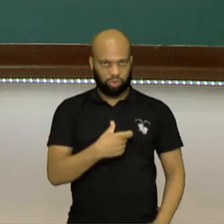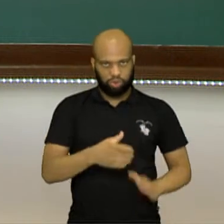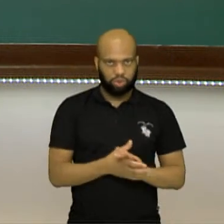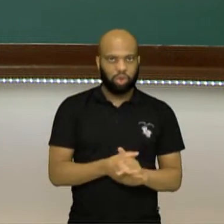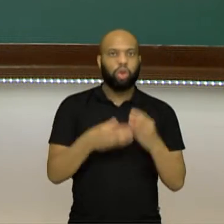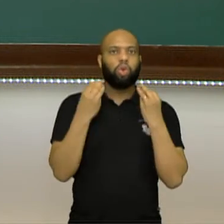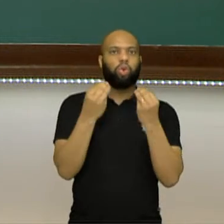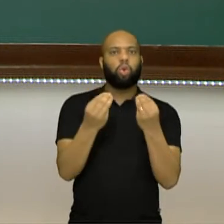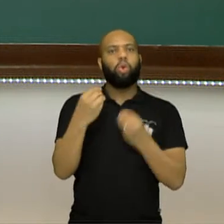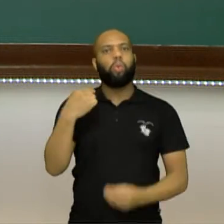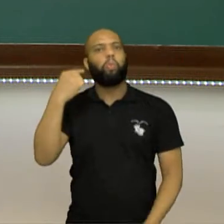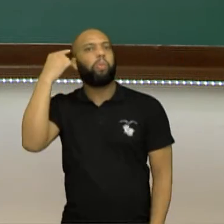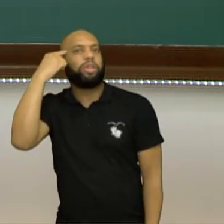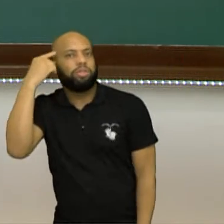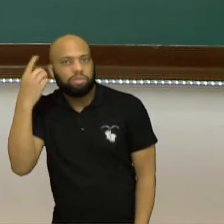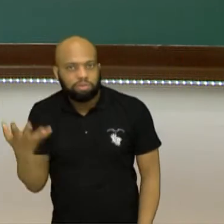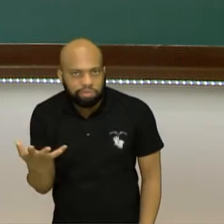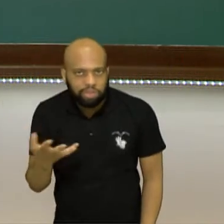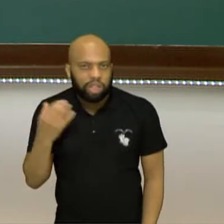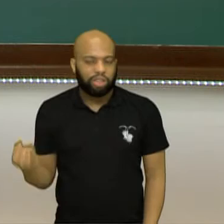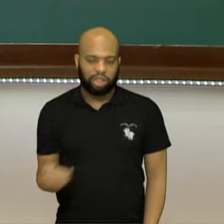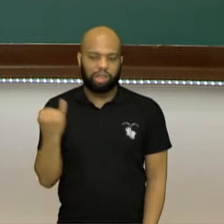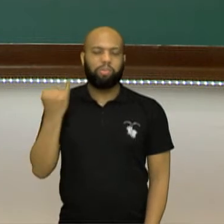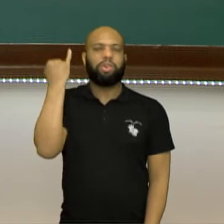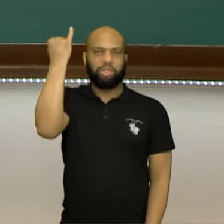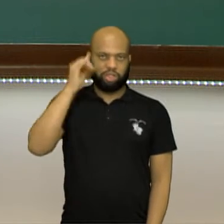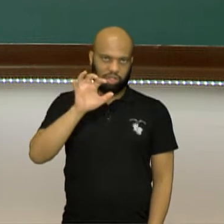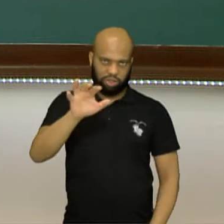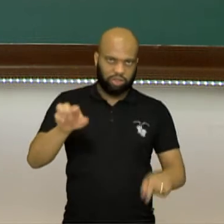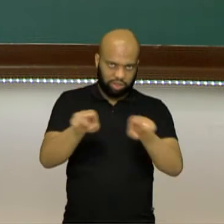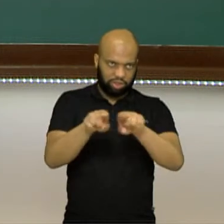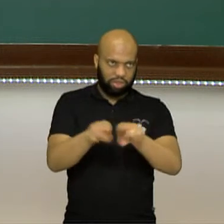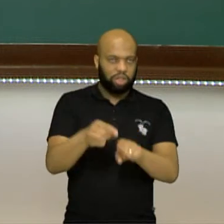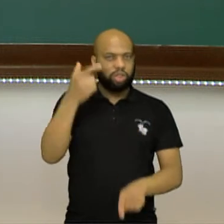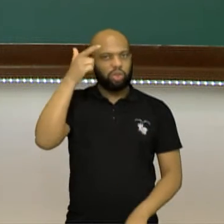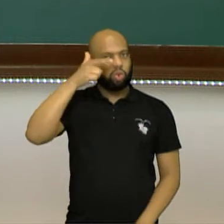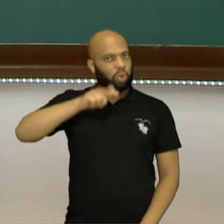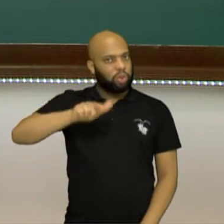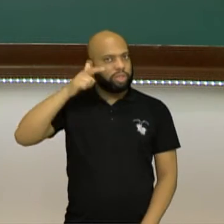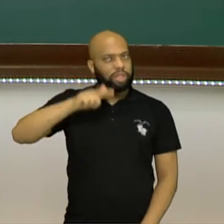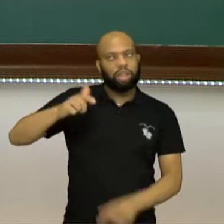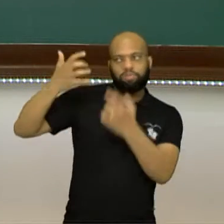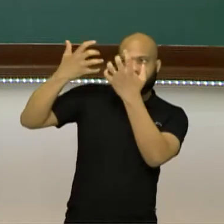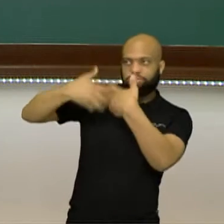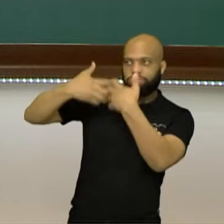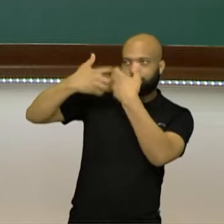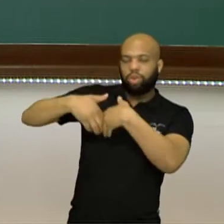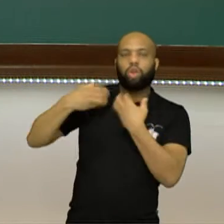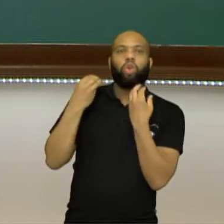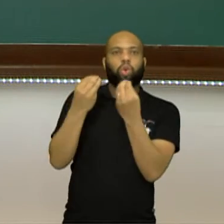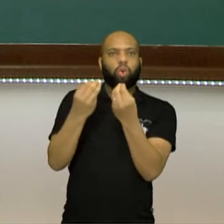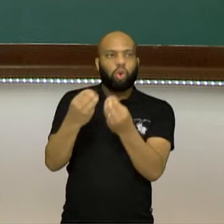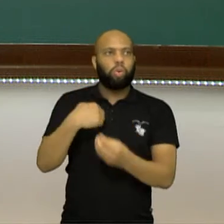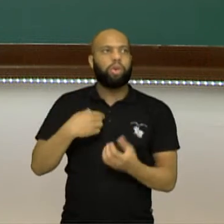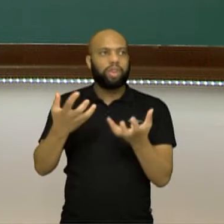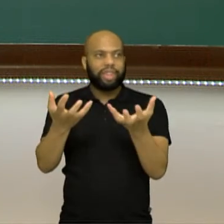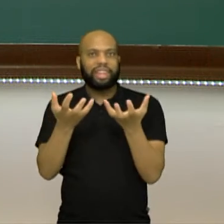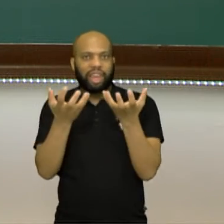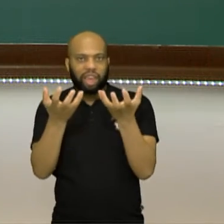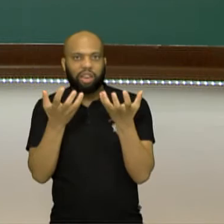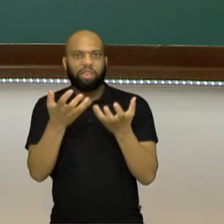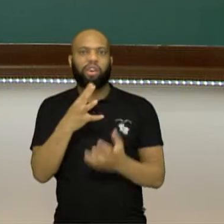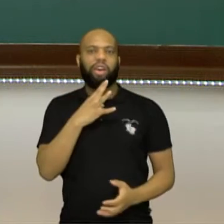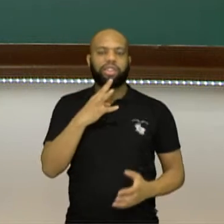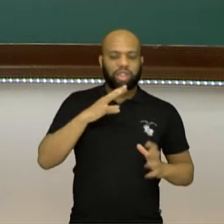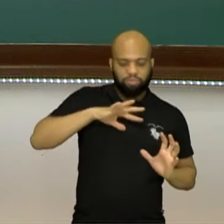eu penso. Então, fundamental esse primeiro exercício para a gente refletir sobre como eu quero conhecer o mundo todo